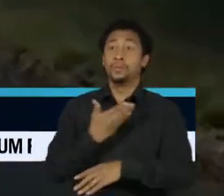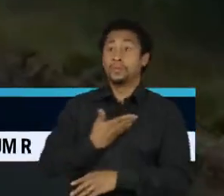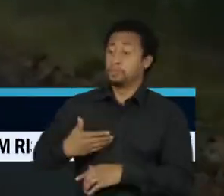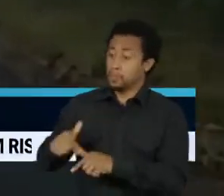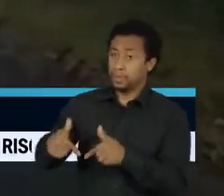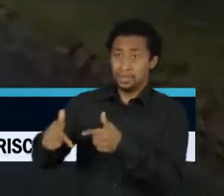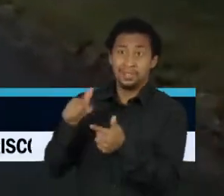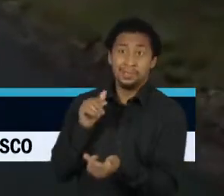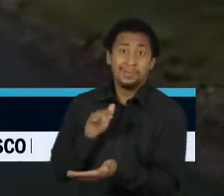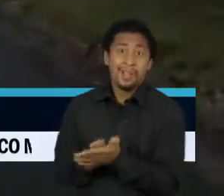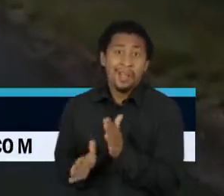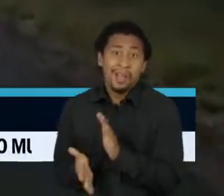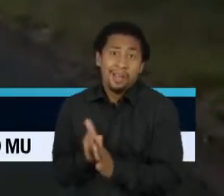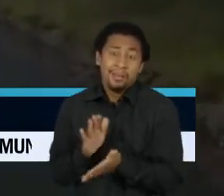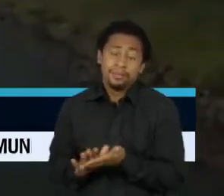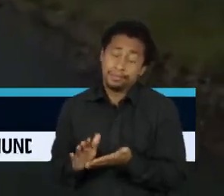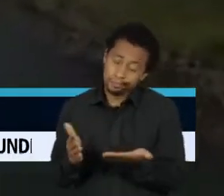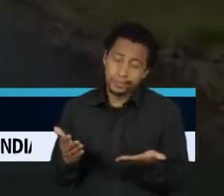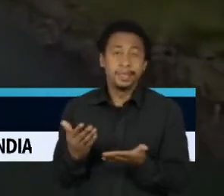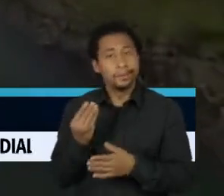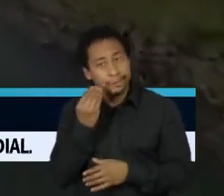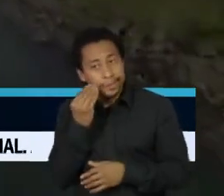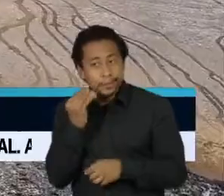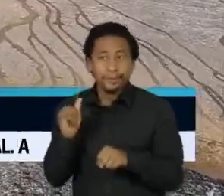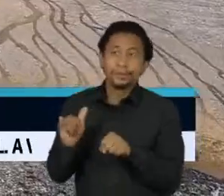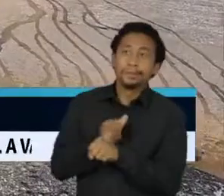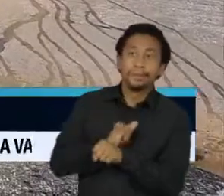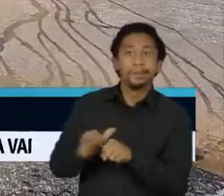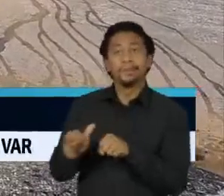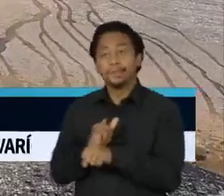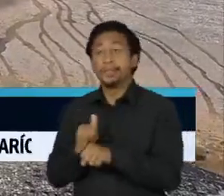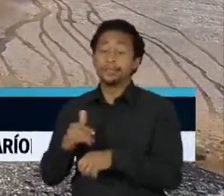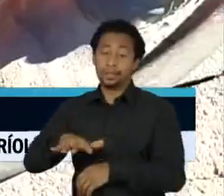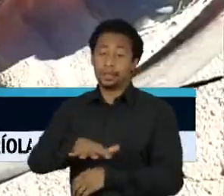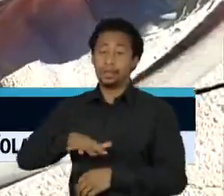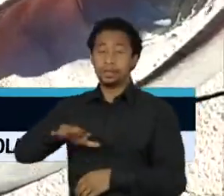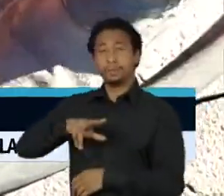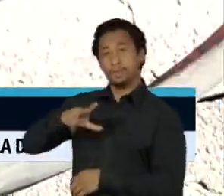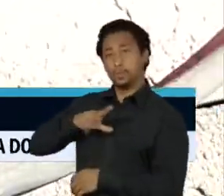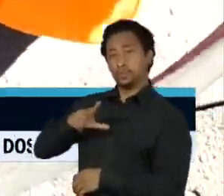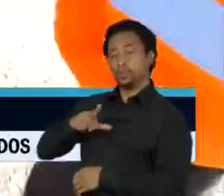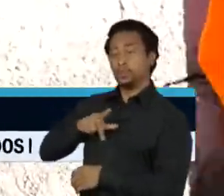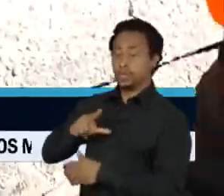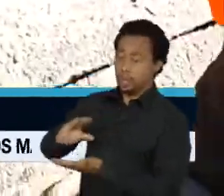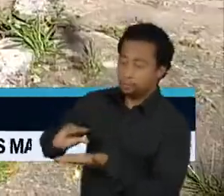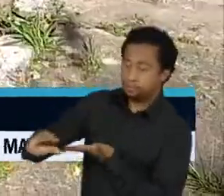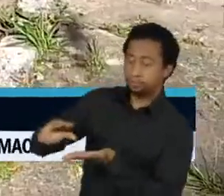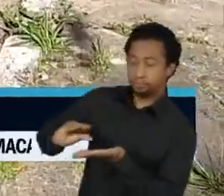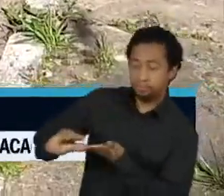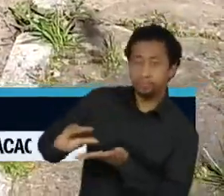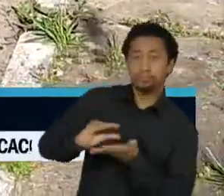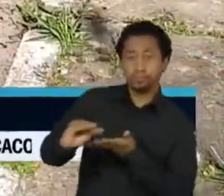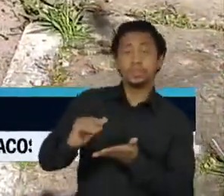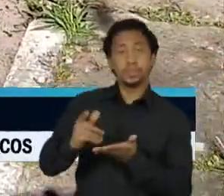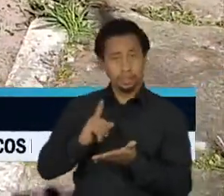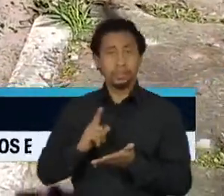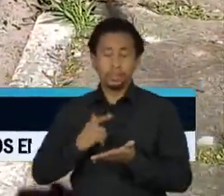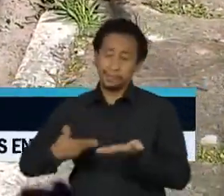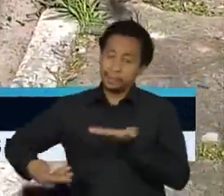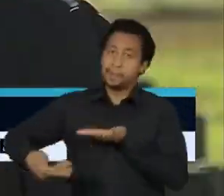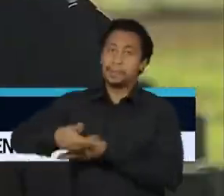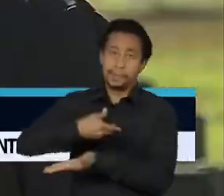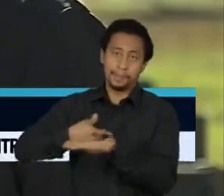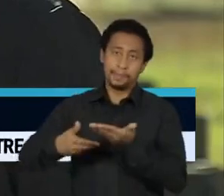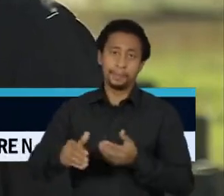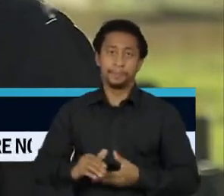ausente, o jeito tem sido tentar atrair recursos do setor privado através de concessões e